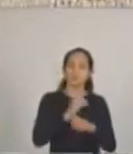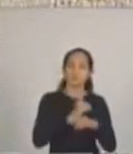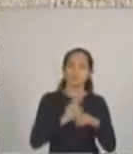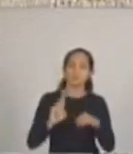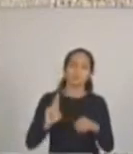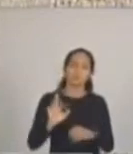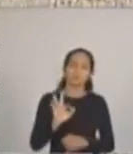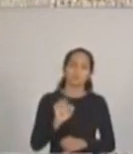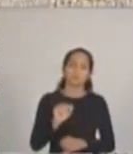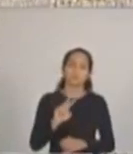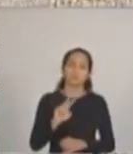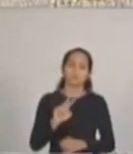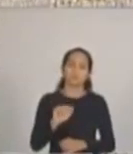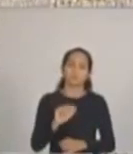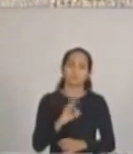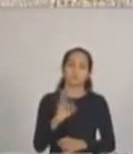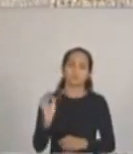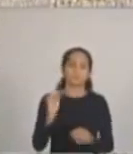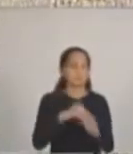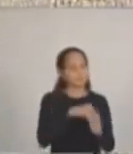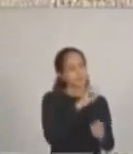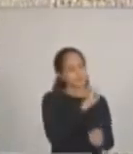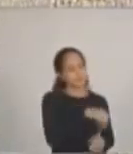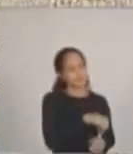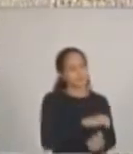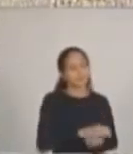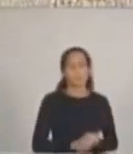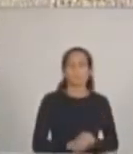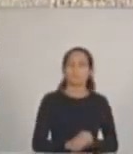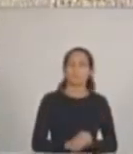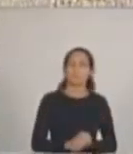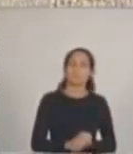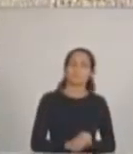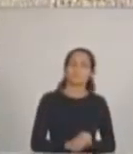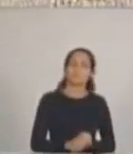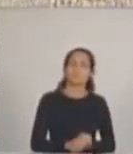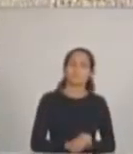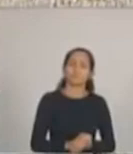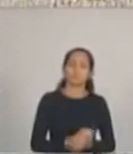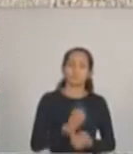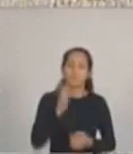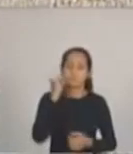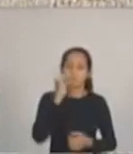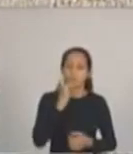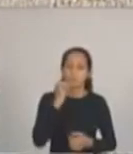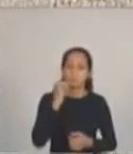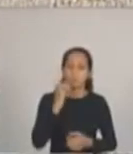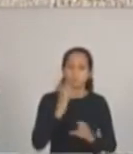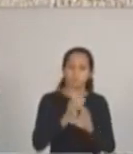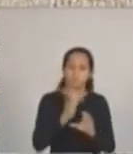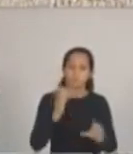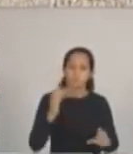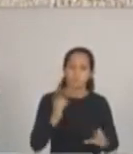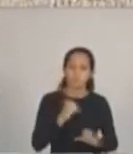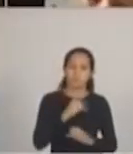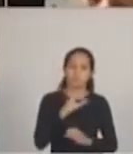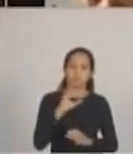Favato. Voto sim, presidente. Deputado Favato, vota sim. Deputado José Esmeraldo.